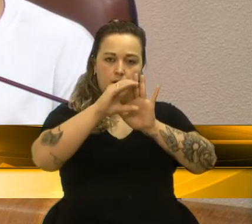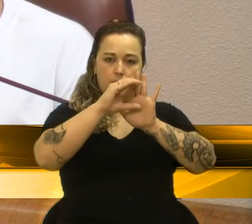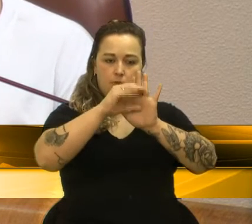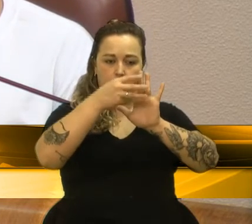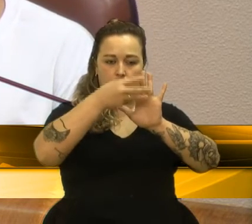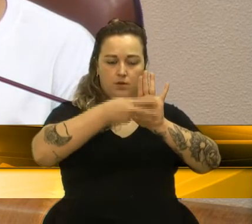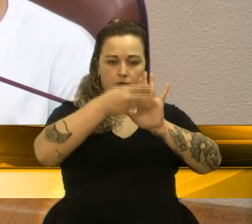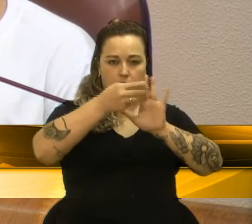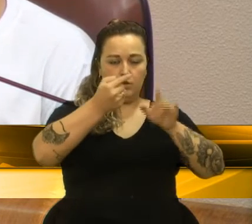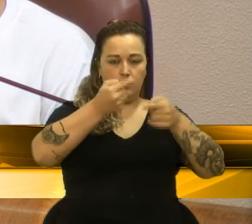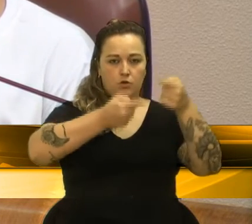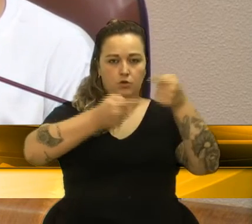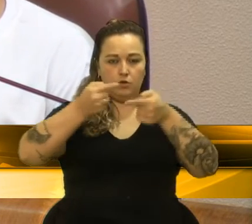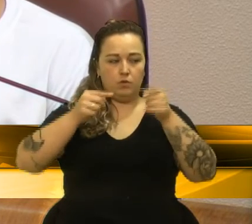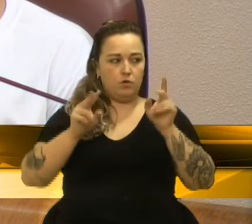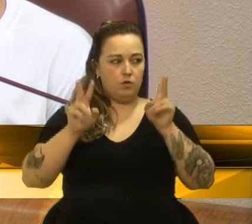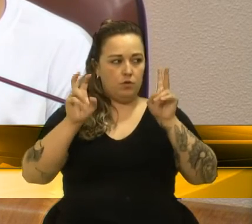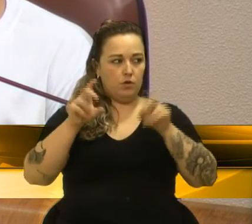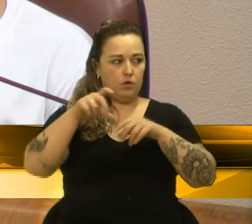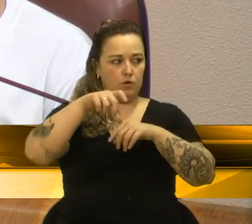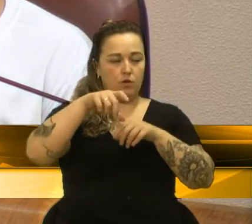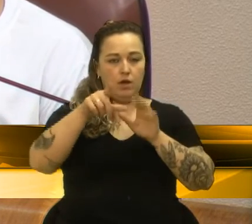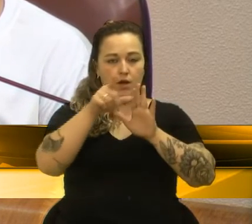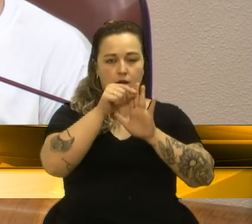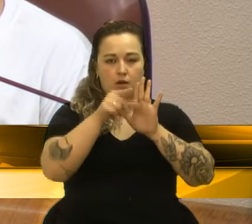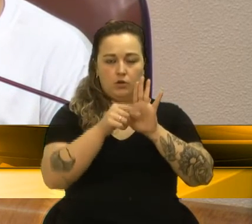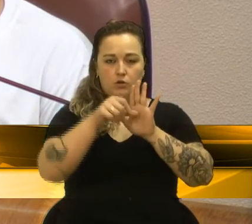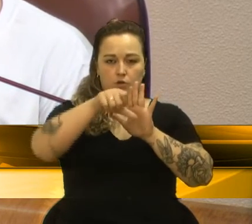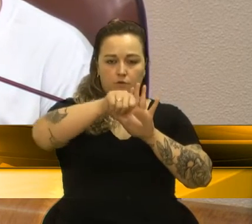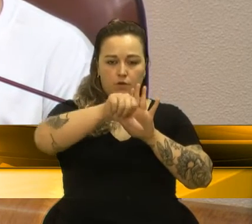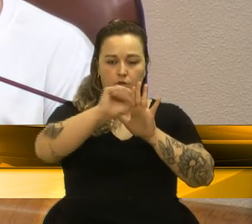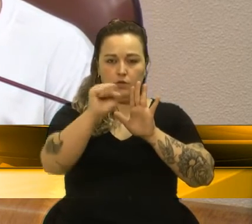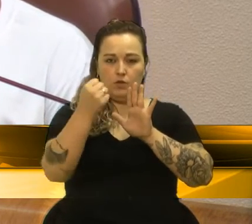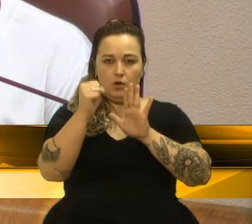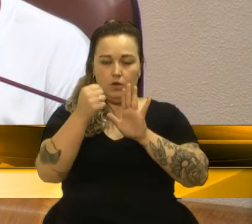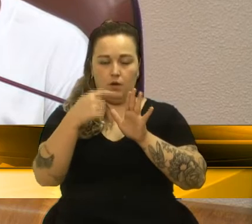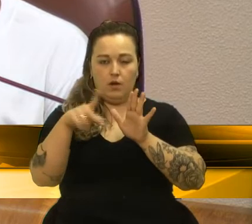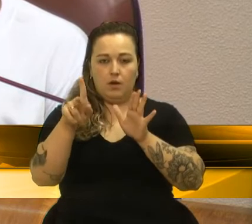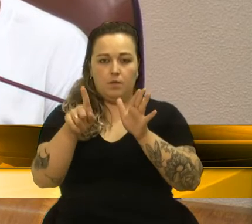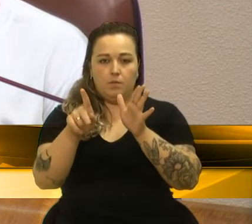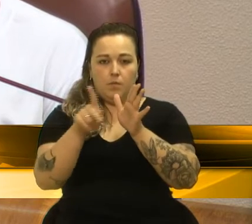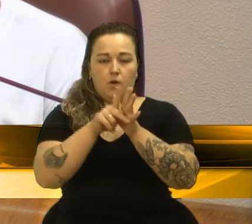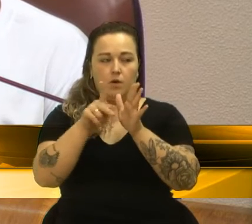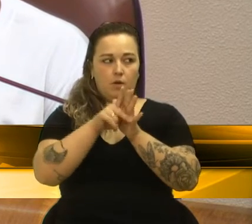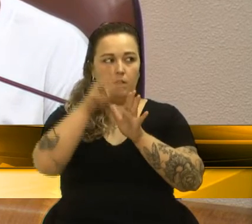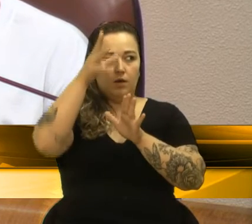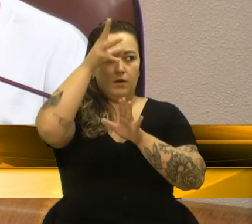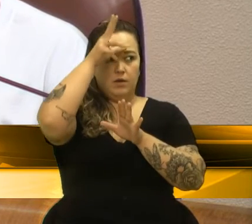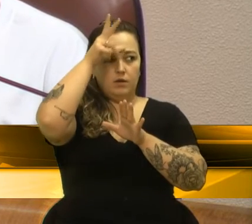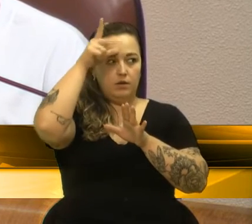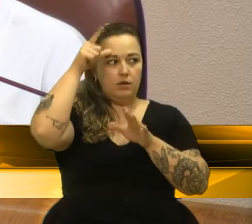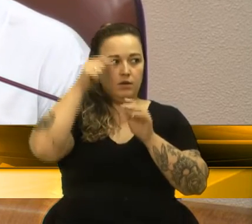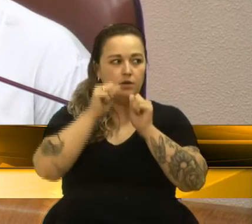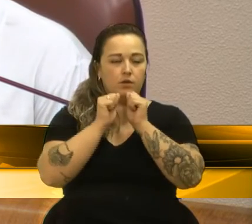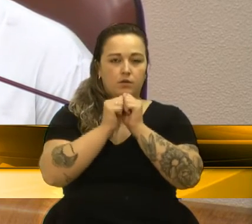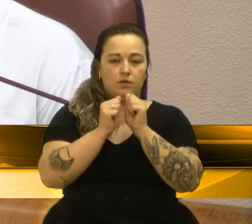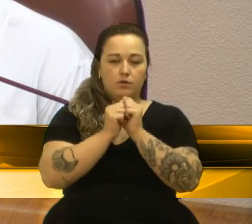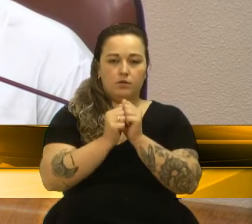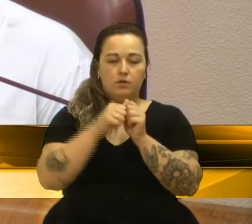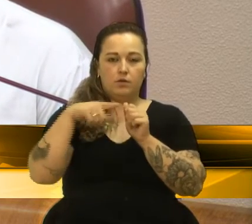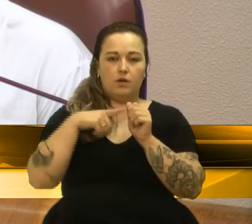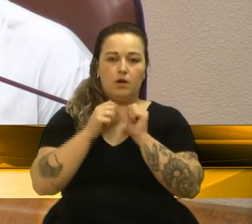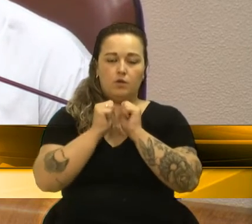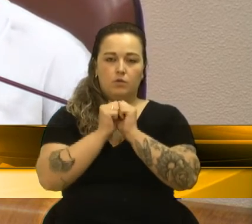bens públicos. Artigo 98, são públicos os bens do patrimônio do domínio nacional pertencentes às